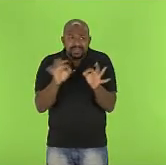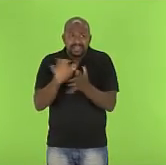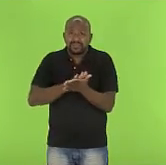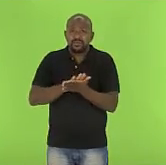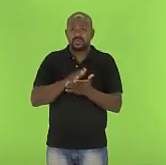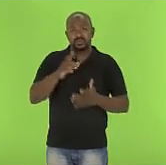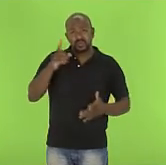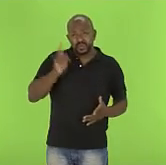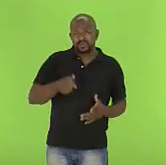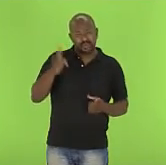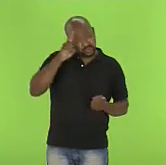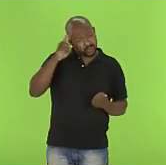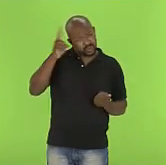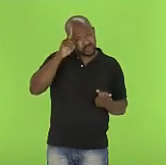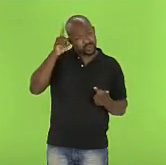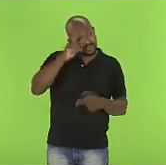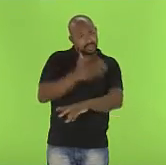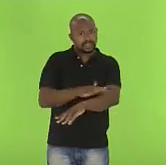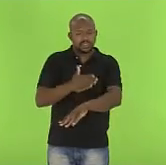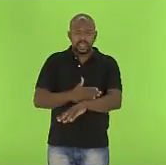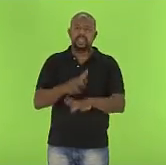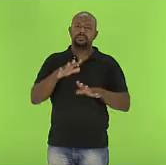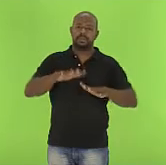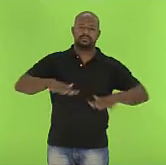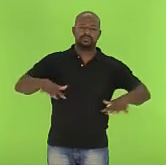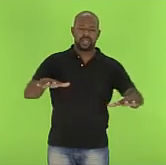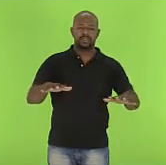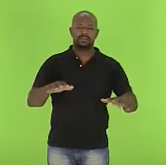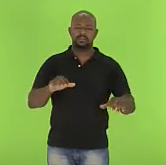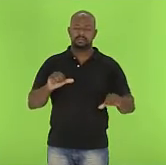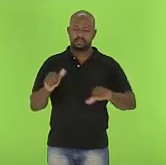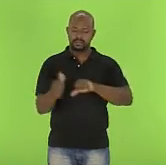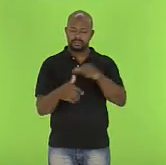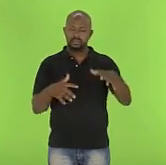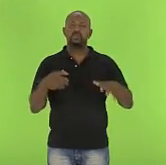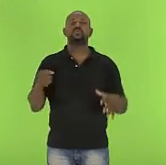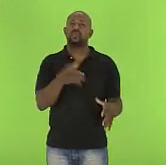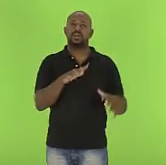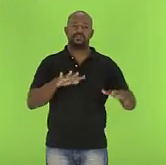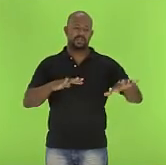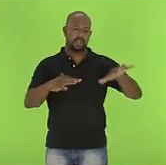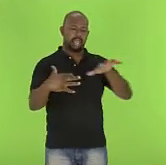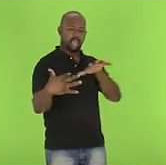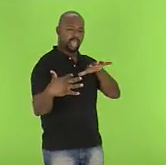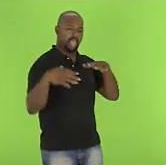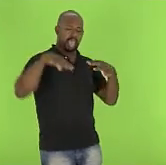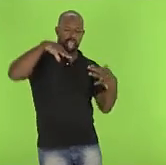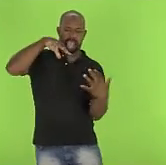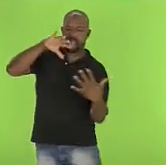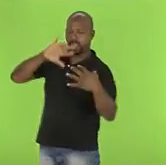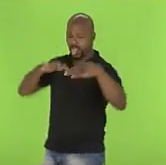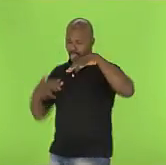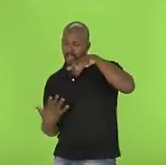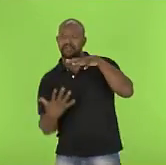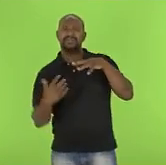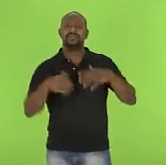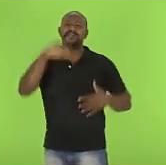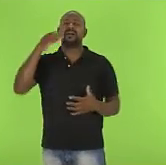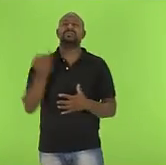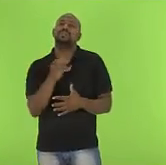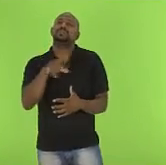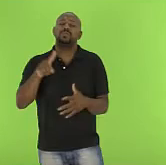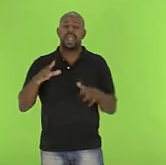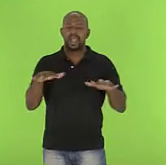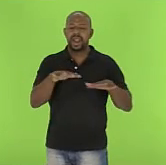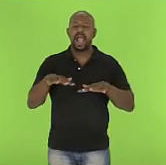Não teve. Todos os dias de ensaio, eu pegava o espaço e transformava ele num novo espaço. Porque o mais importante